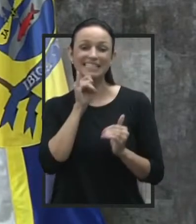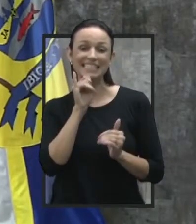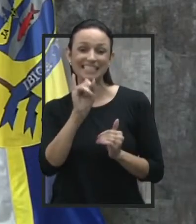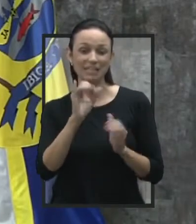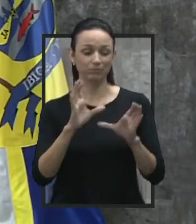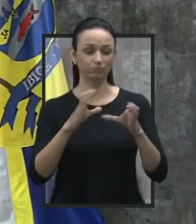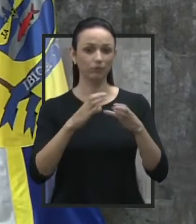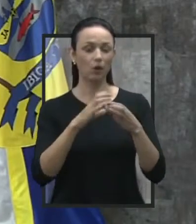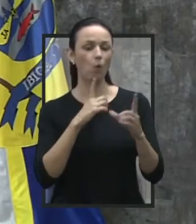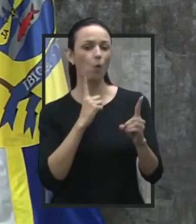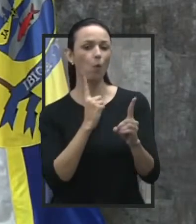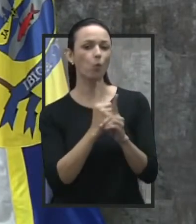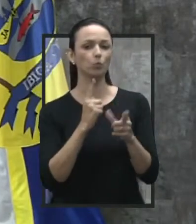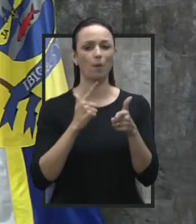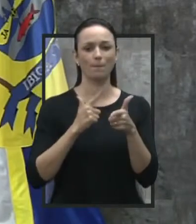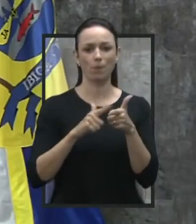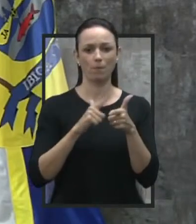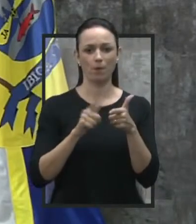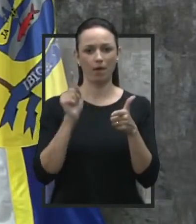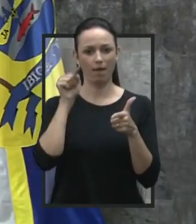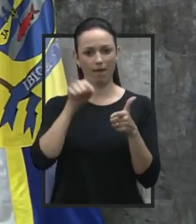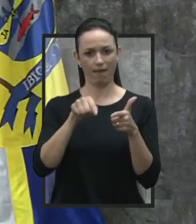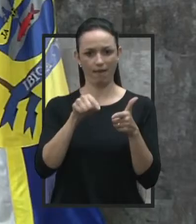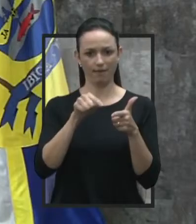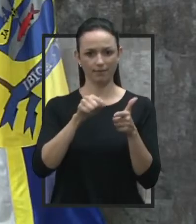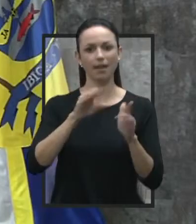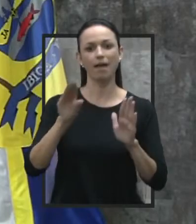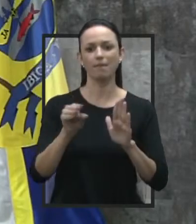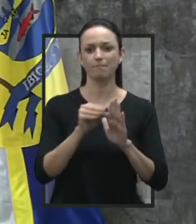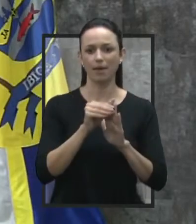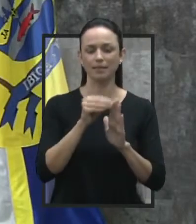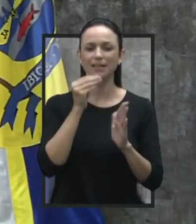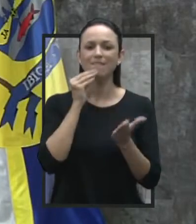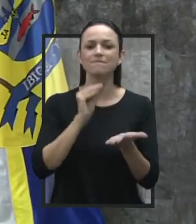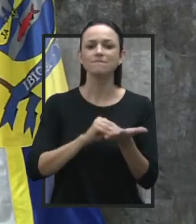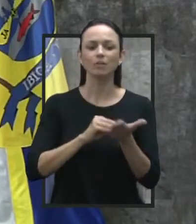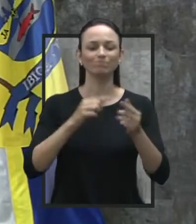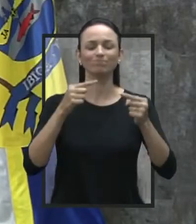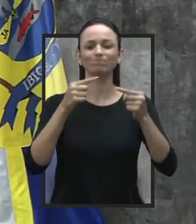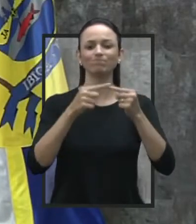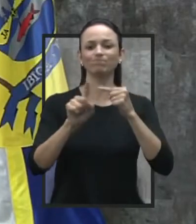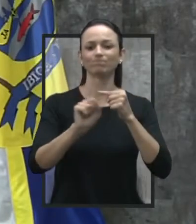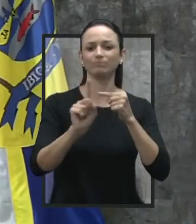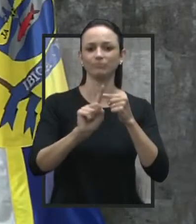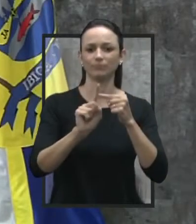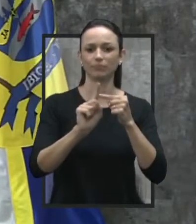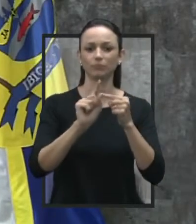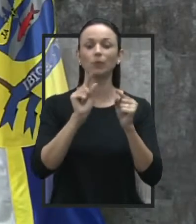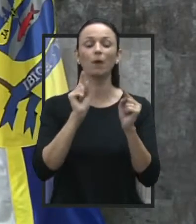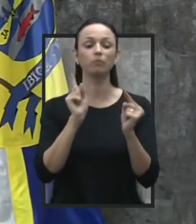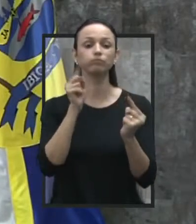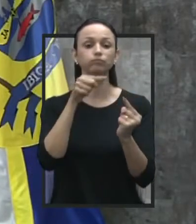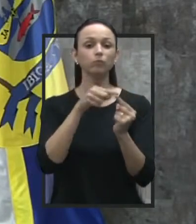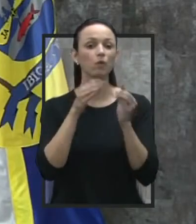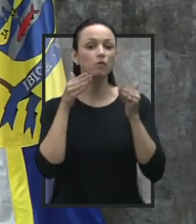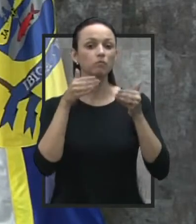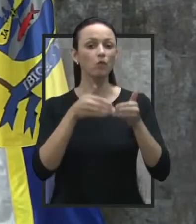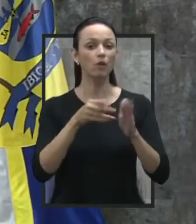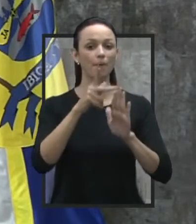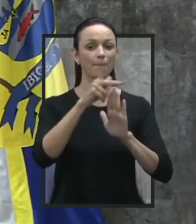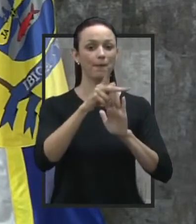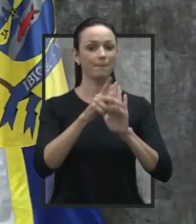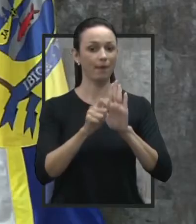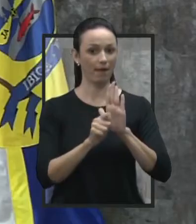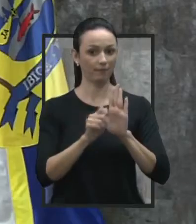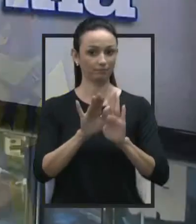encontrado problemas em relação a essas emendas, falta de compatibilidade delas com o objeto do nosso plano